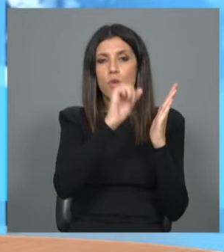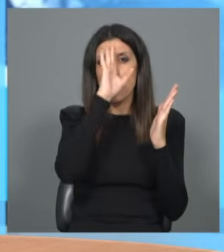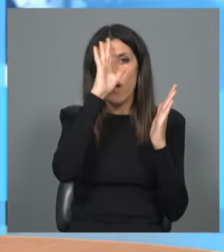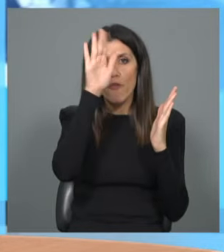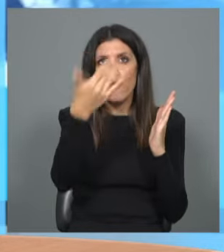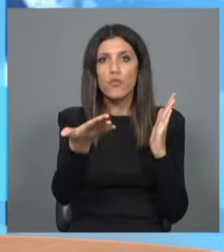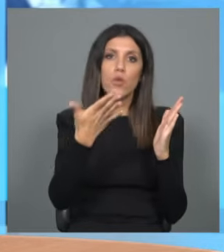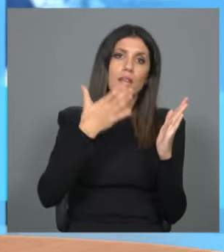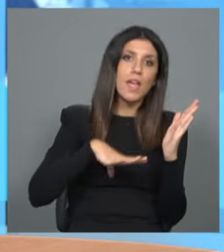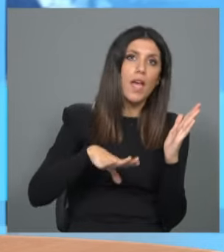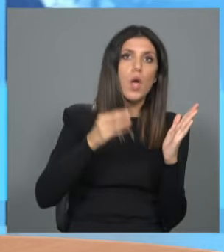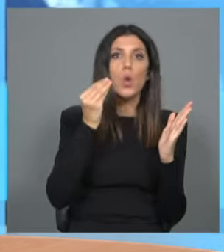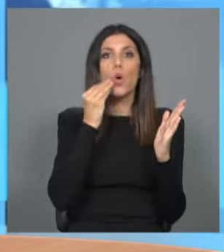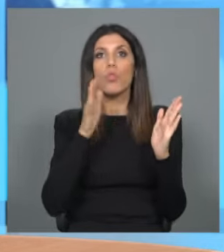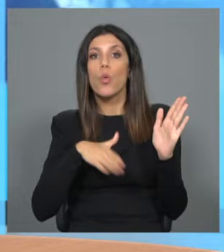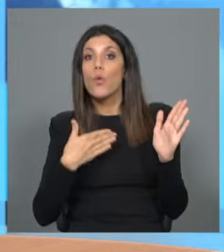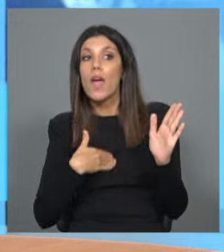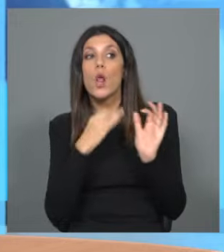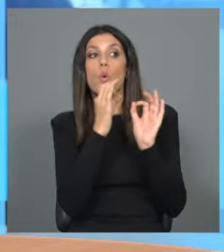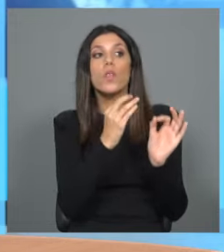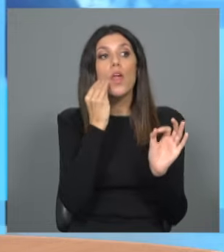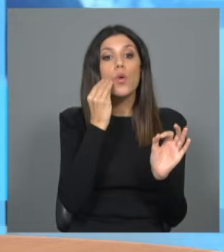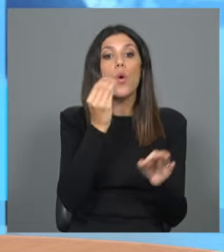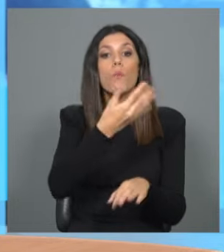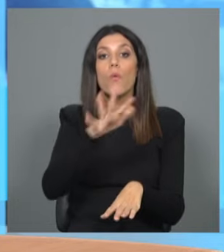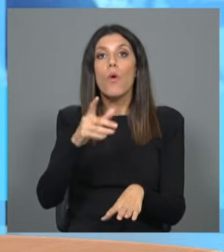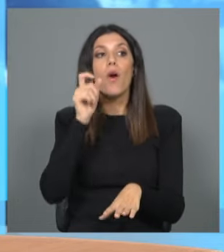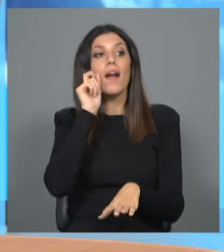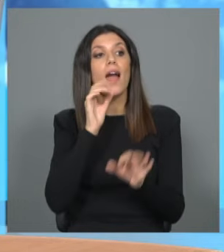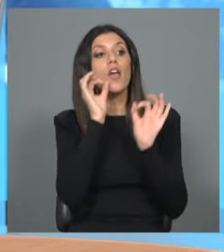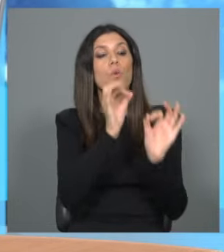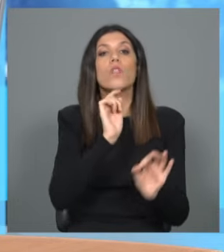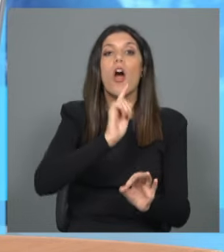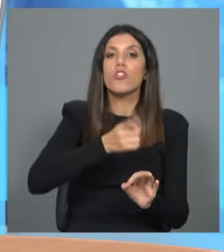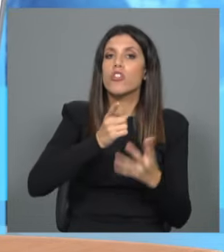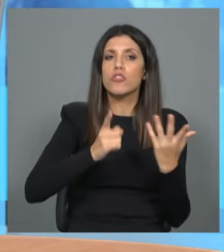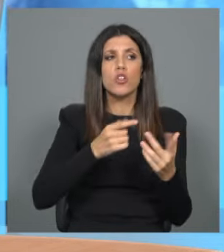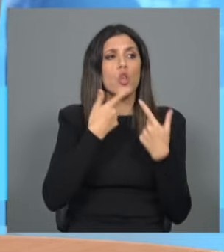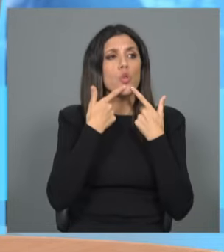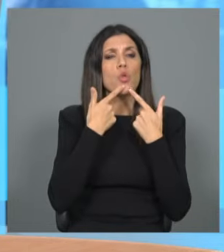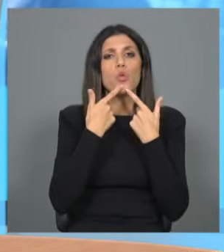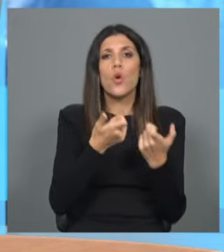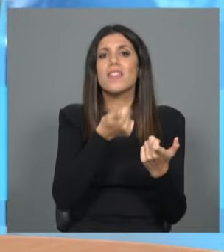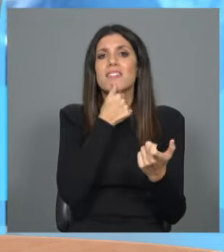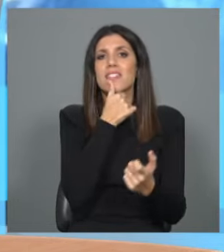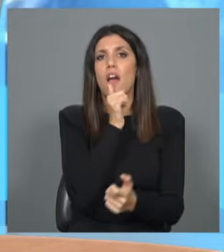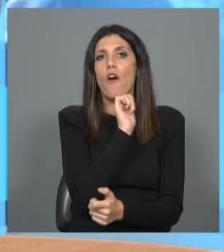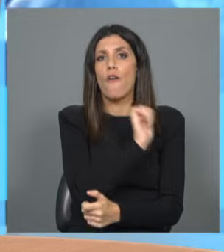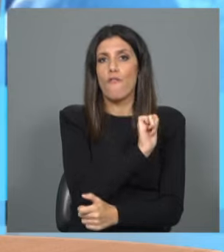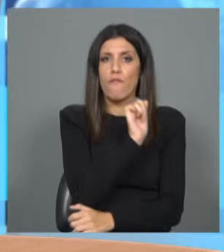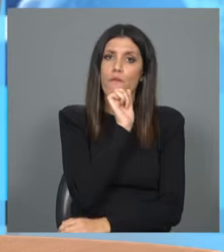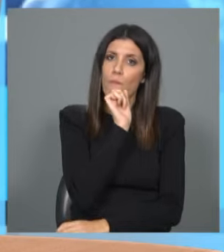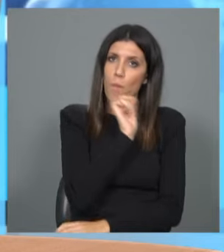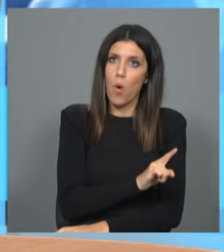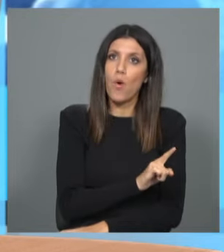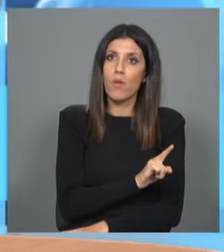não quer, como é que quer ser cuidado, onde, por quem. E todas essas decisões e todo esse